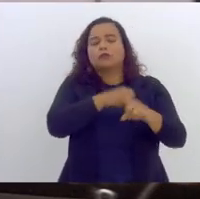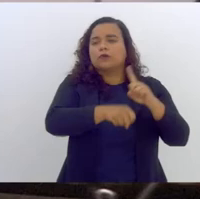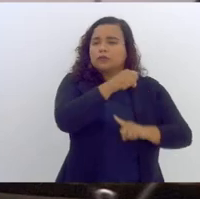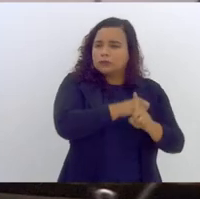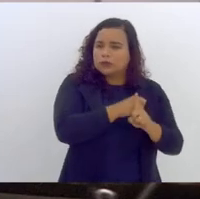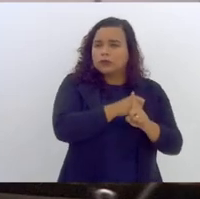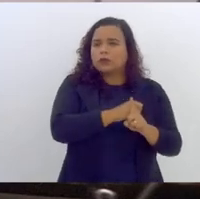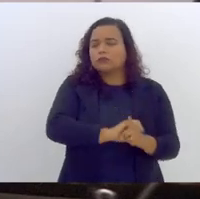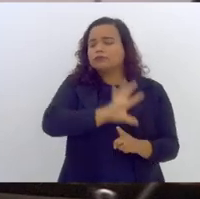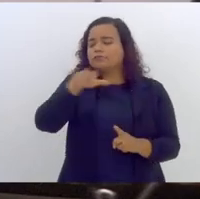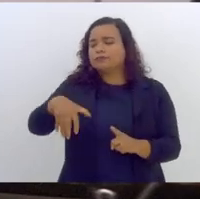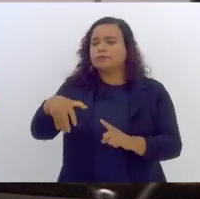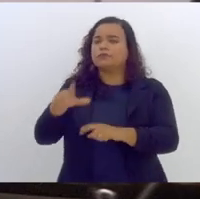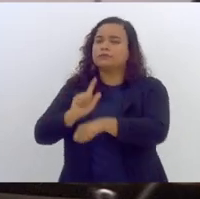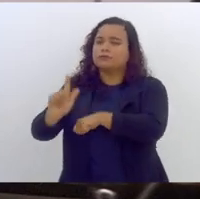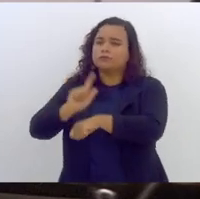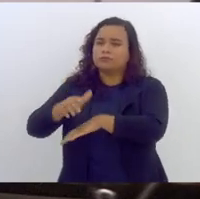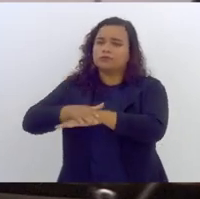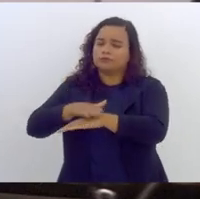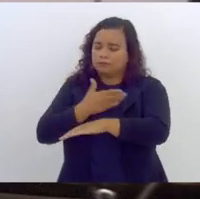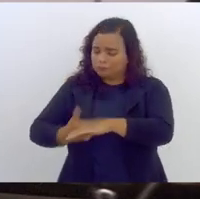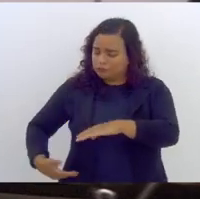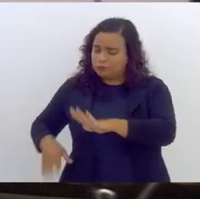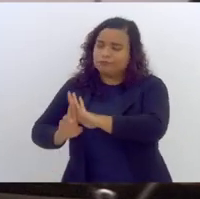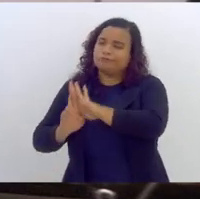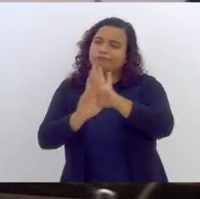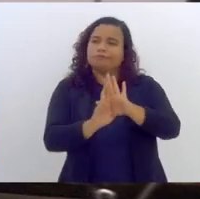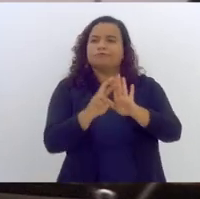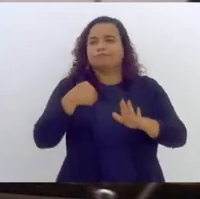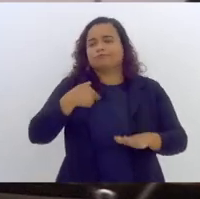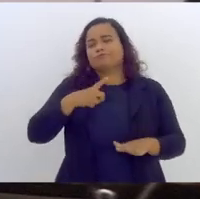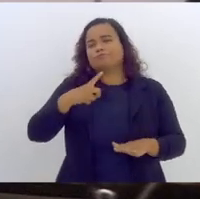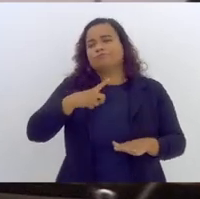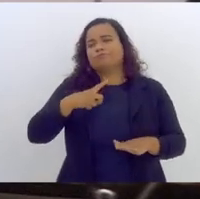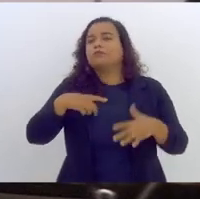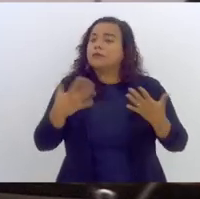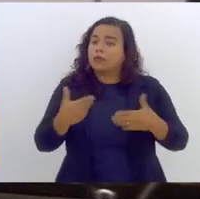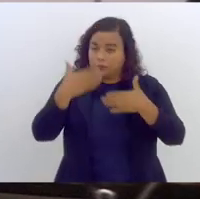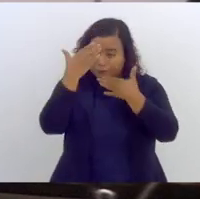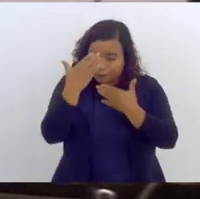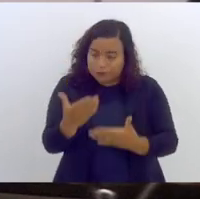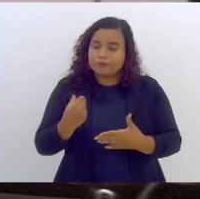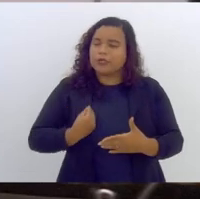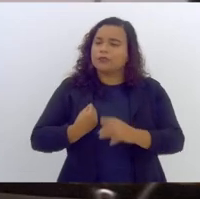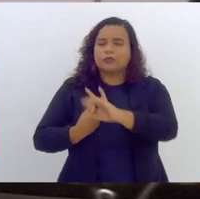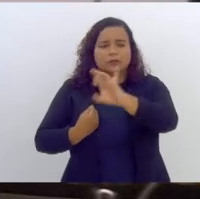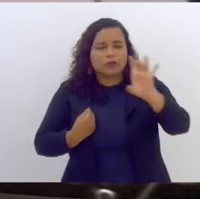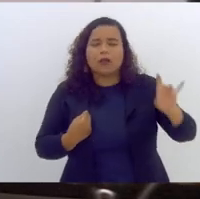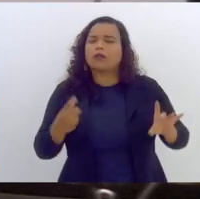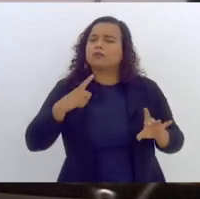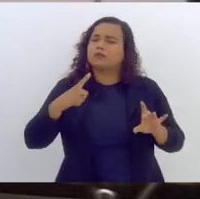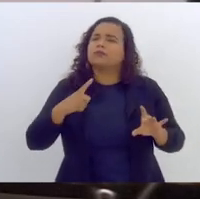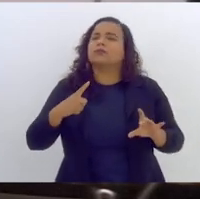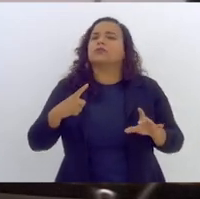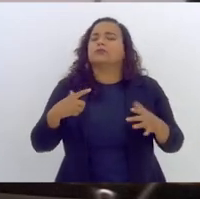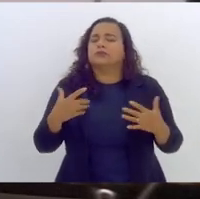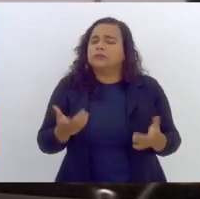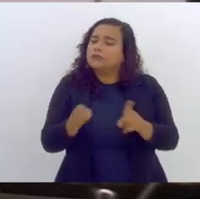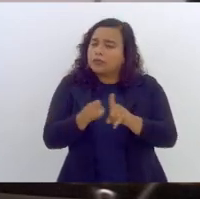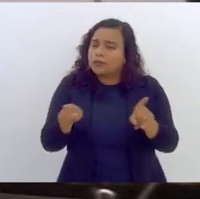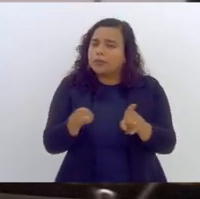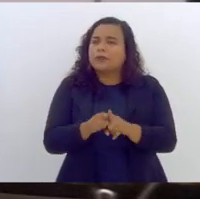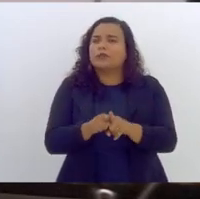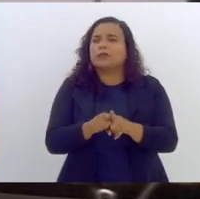com a gestão pública que aqui representa e agradeço a presença de cada um de vocês e